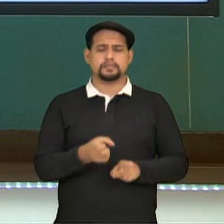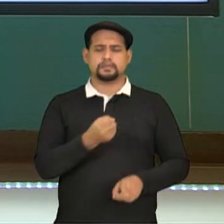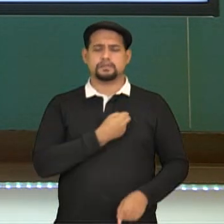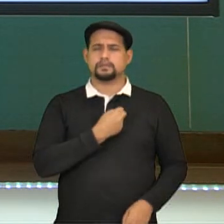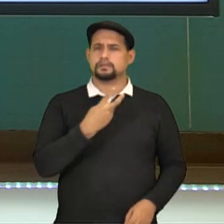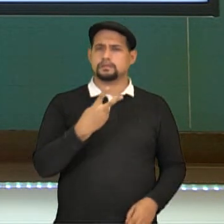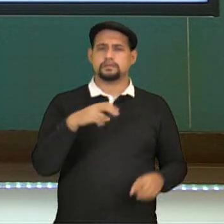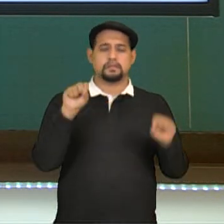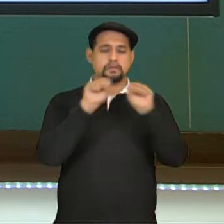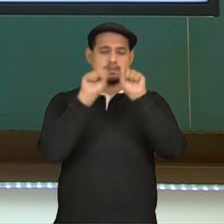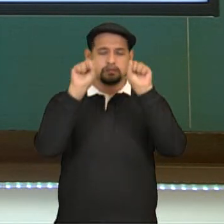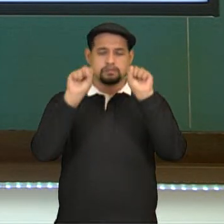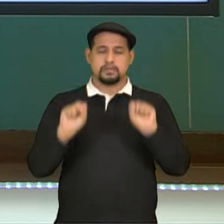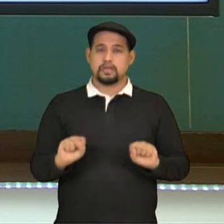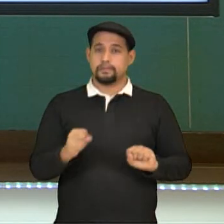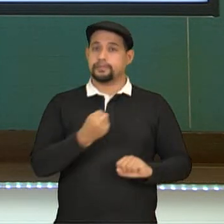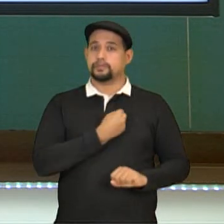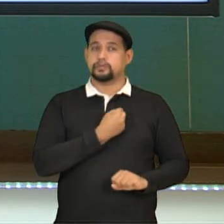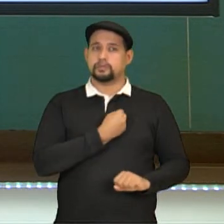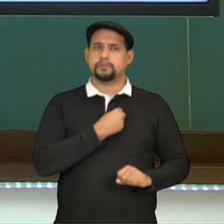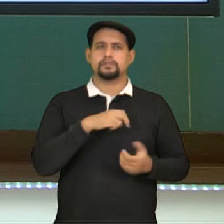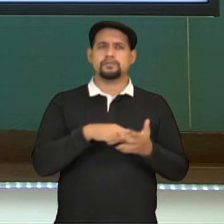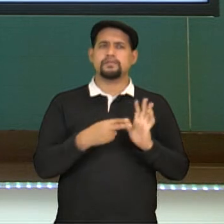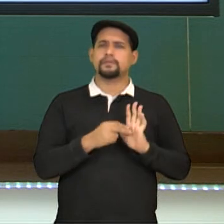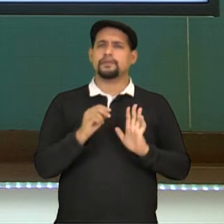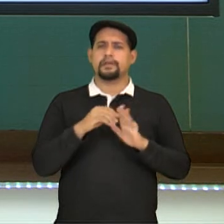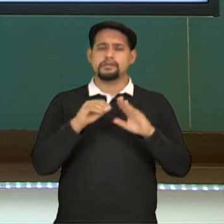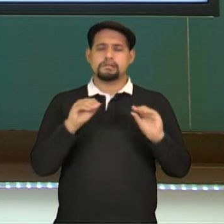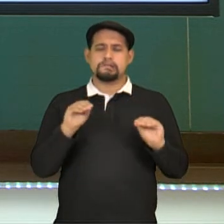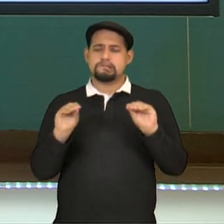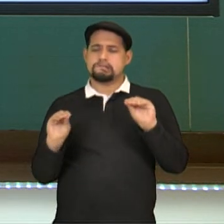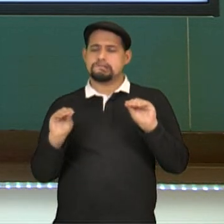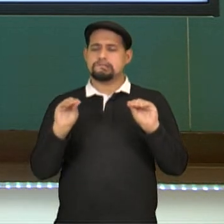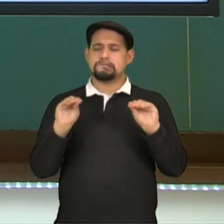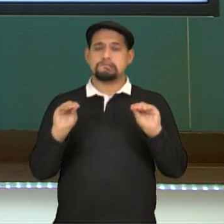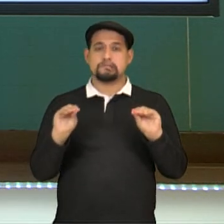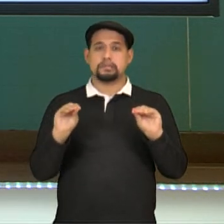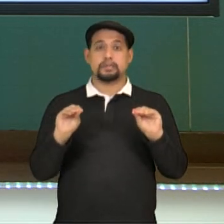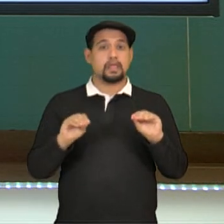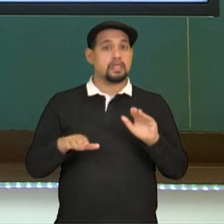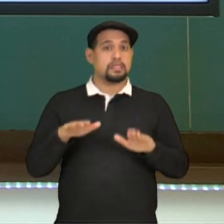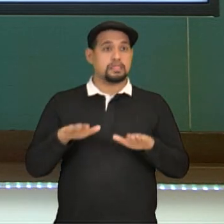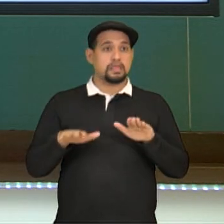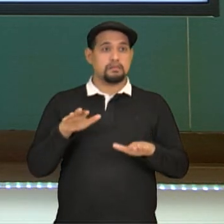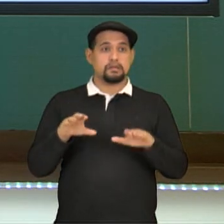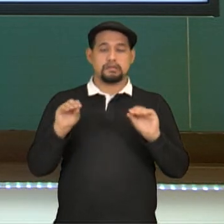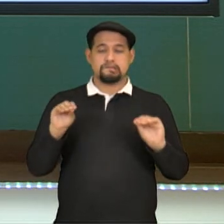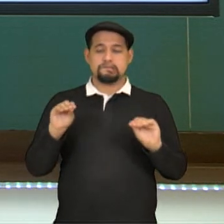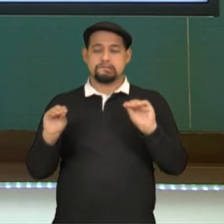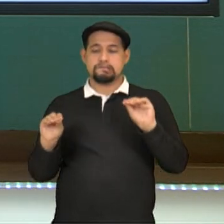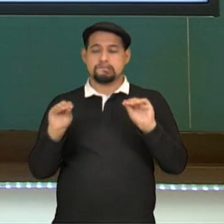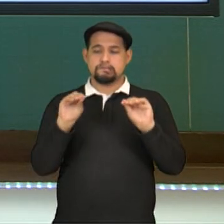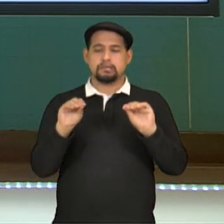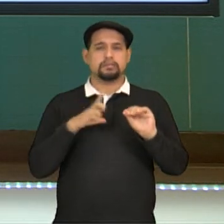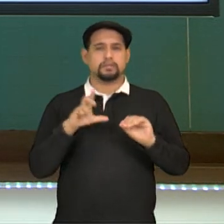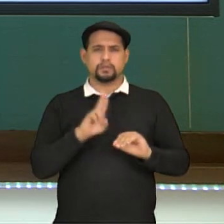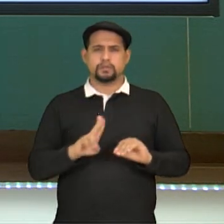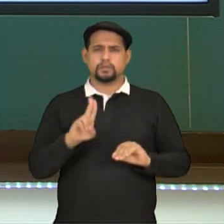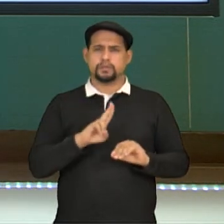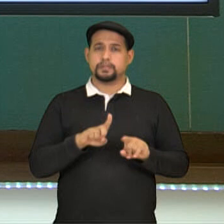O sistema de numeração é posicional, porque dependendo da posição que o algarismo